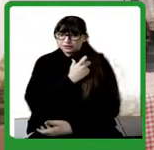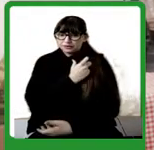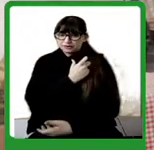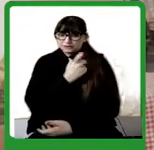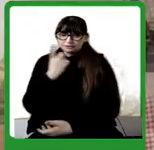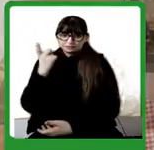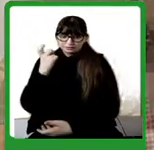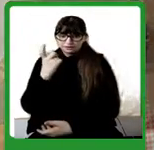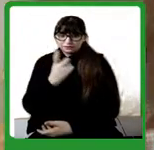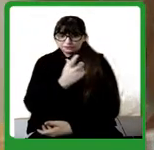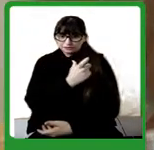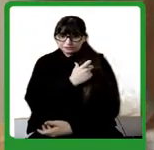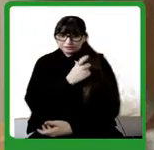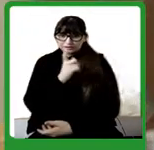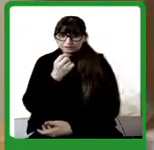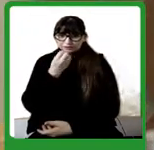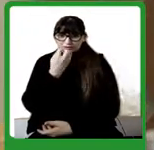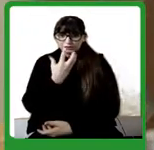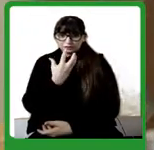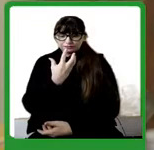Perfume, é uma baita sugestão.